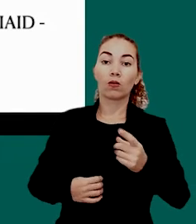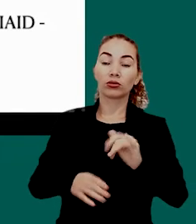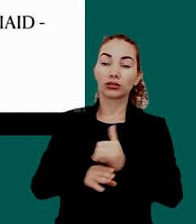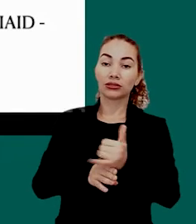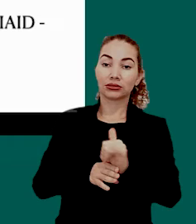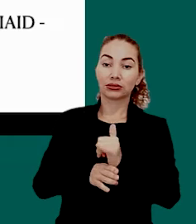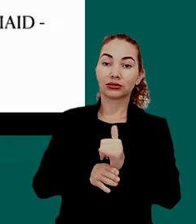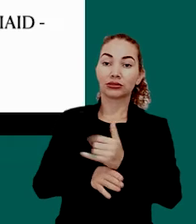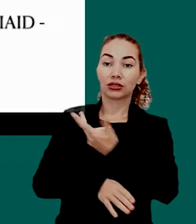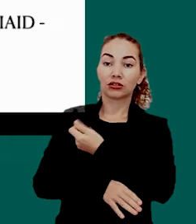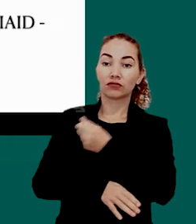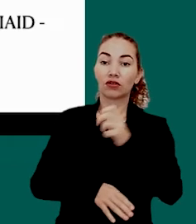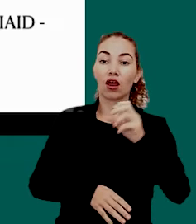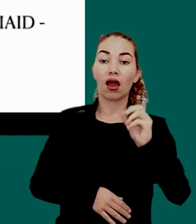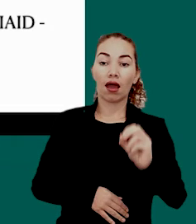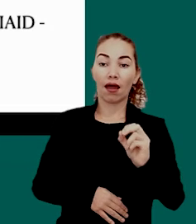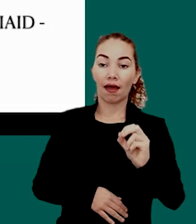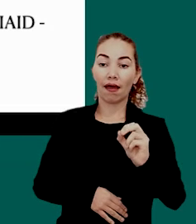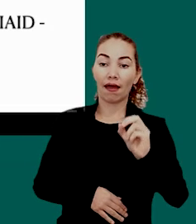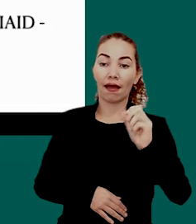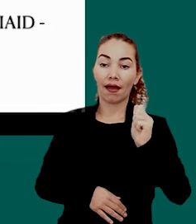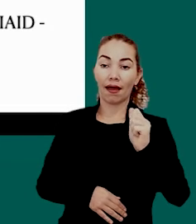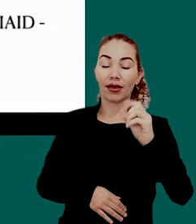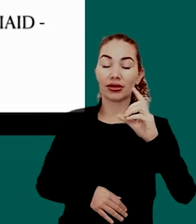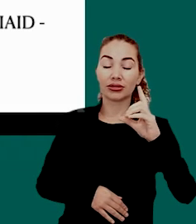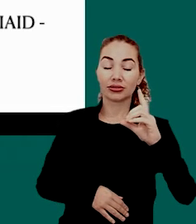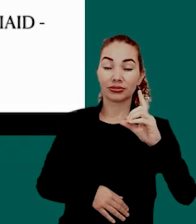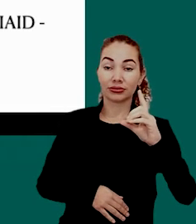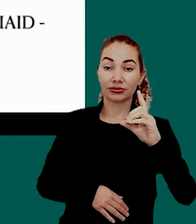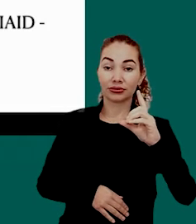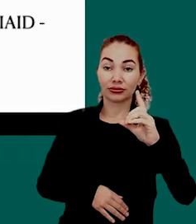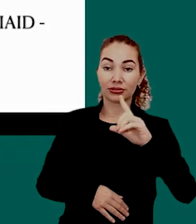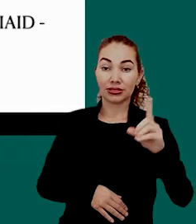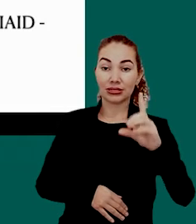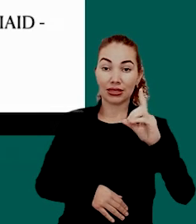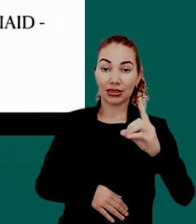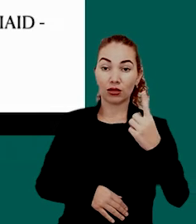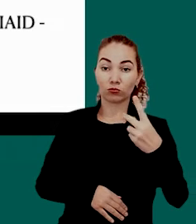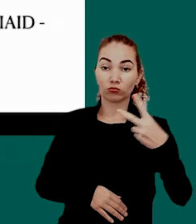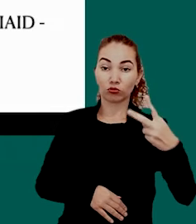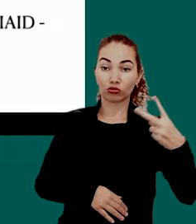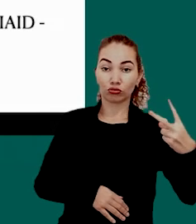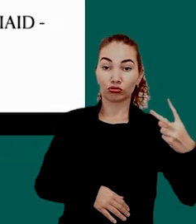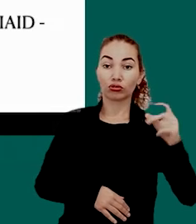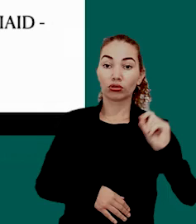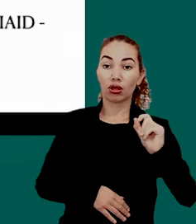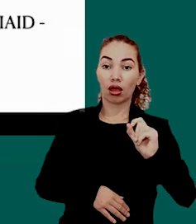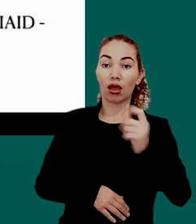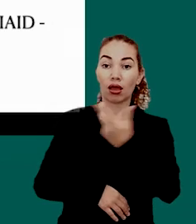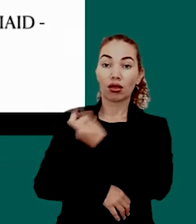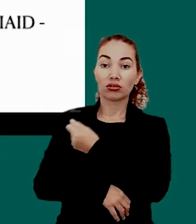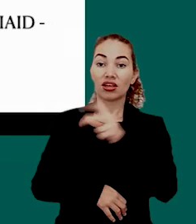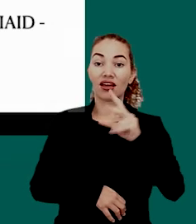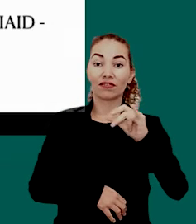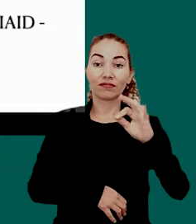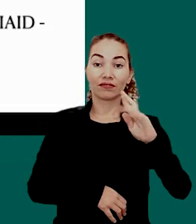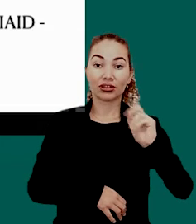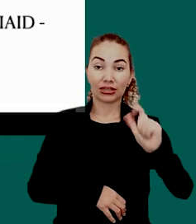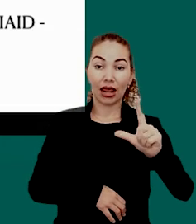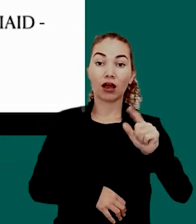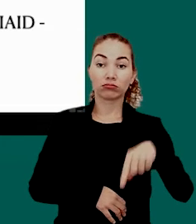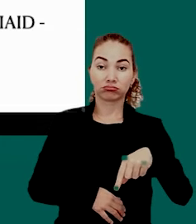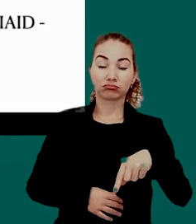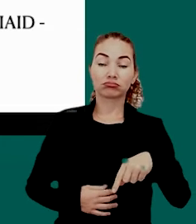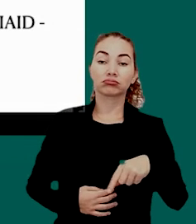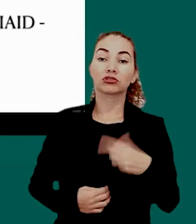pessoal. A vacina de Oxford, AZD1222, é o nome técnico dessa vacina, é uma vacina de vetor viral, tá? Então, como eu